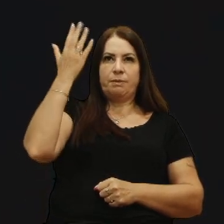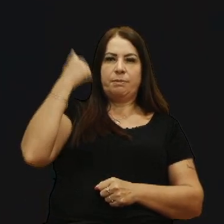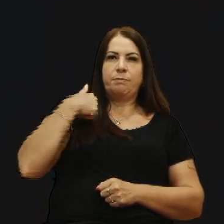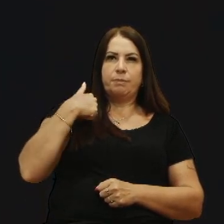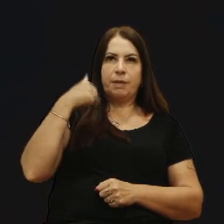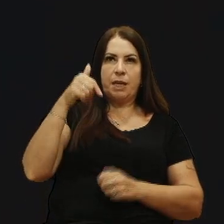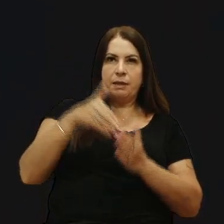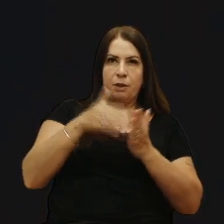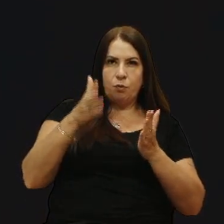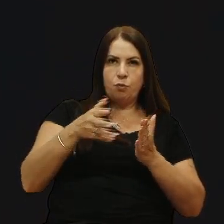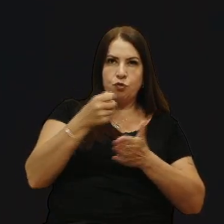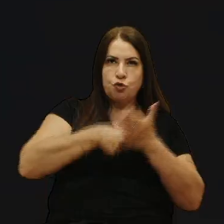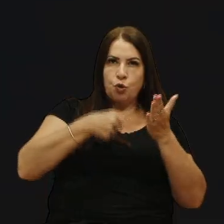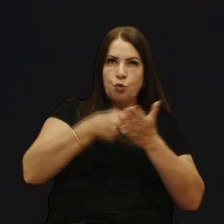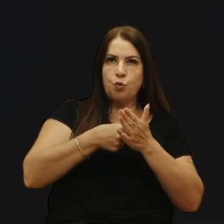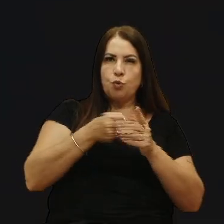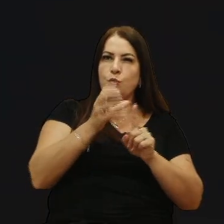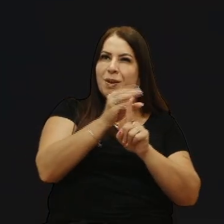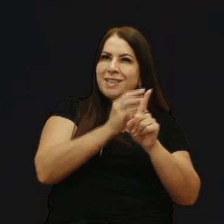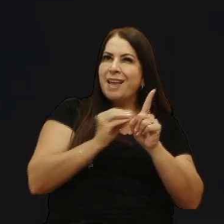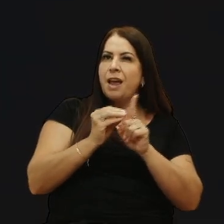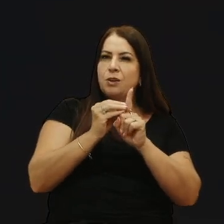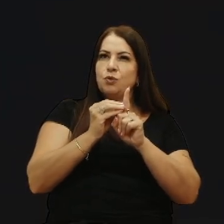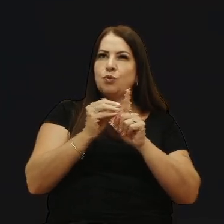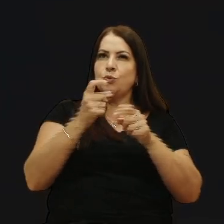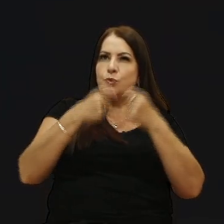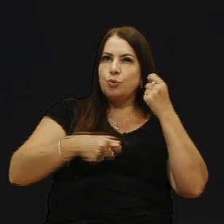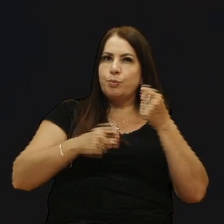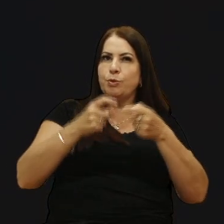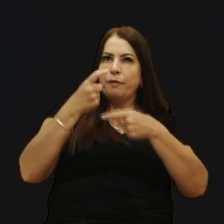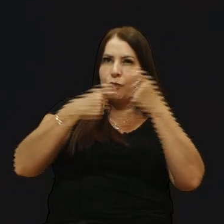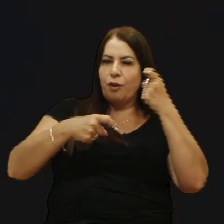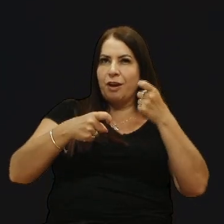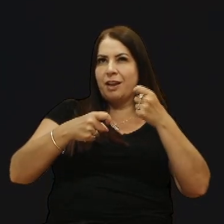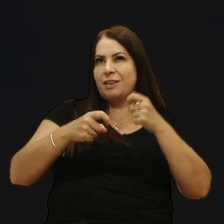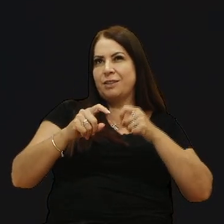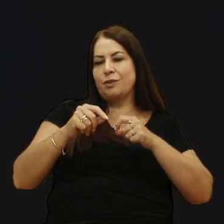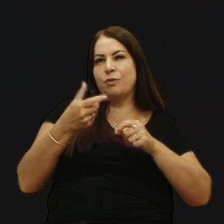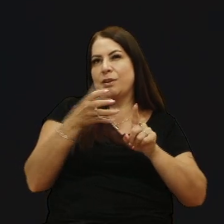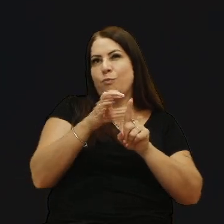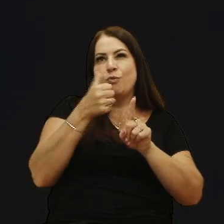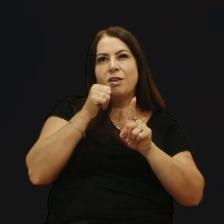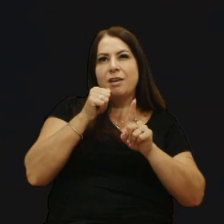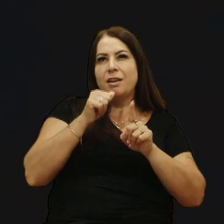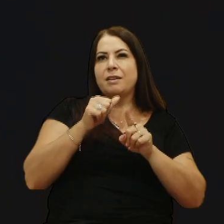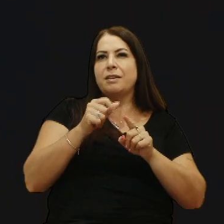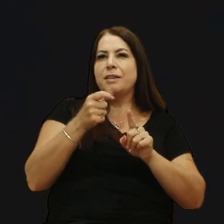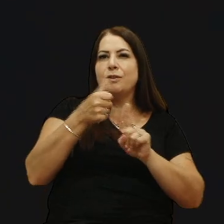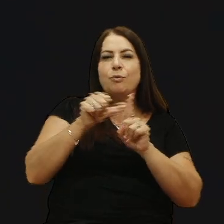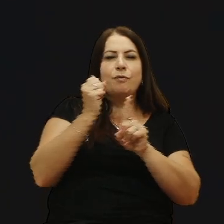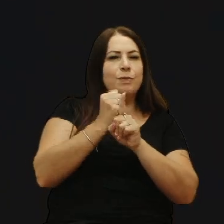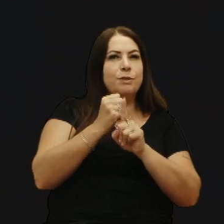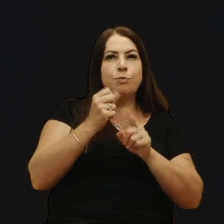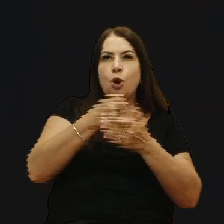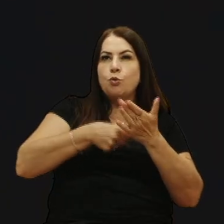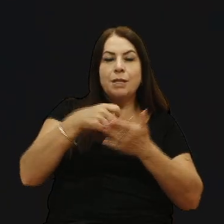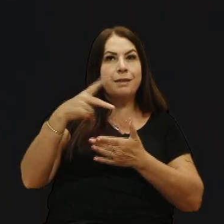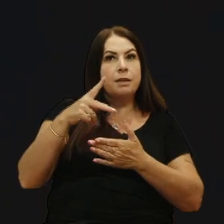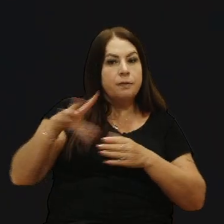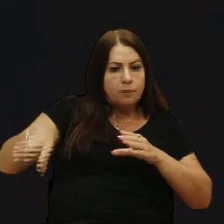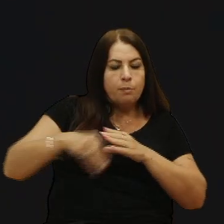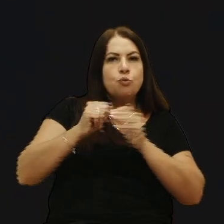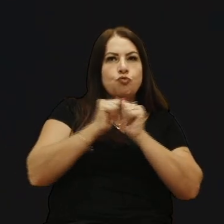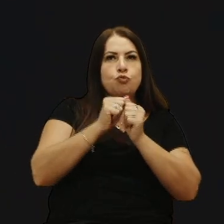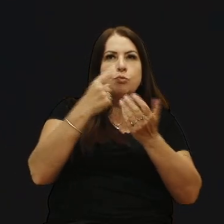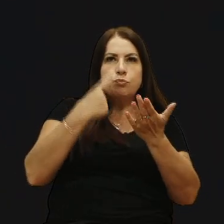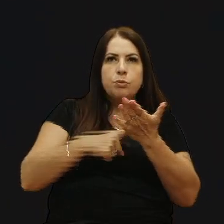Até hoje, a luta contra o assédio, o estupro, a violência contra a mulher e o feminicídio tem sido uma luta só delas. Faça parte do